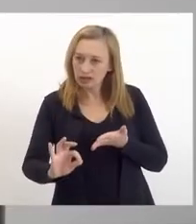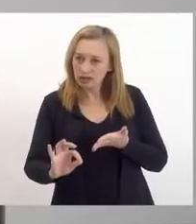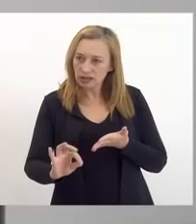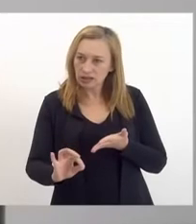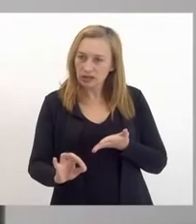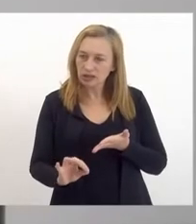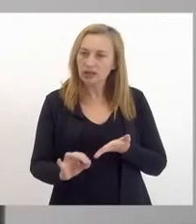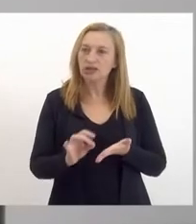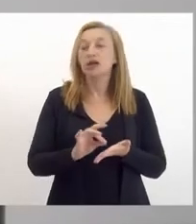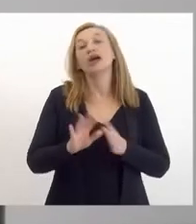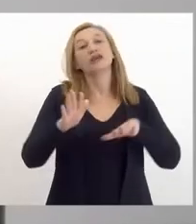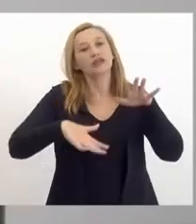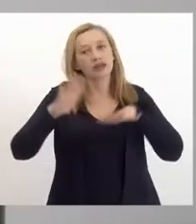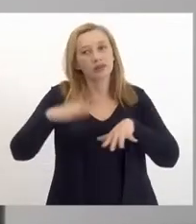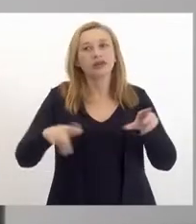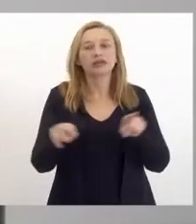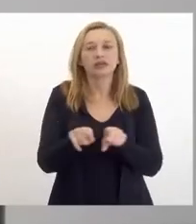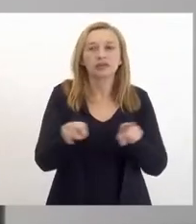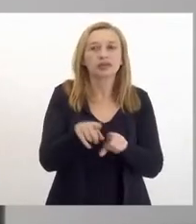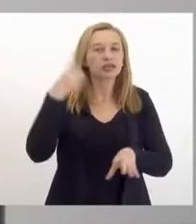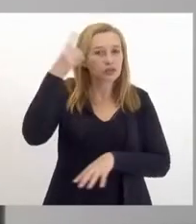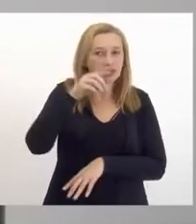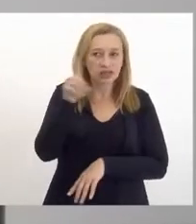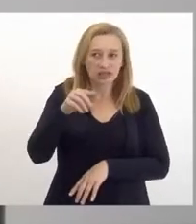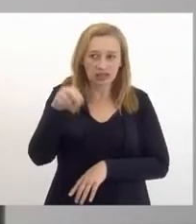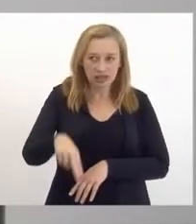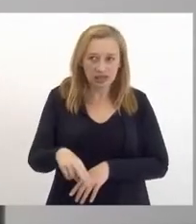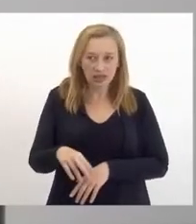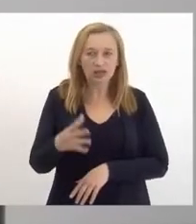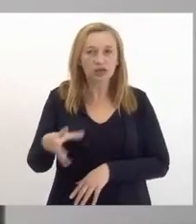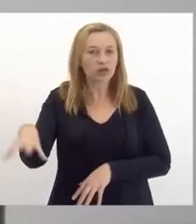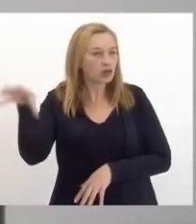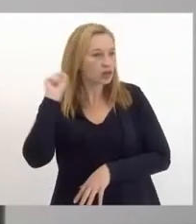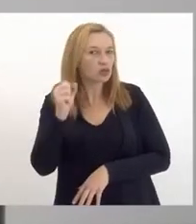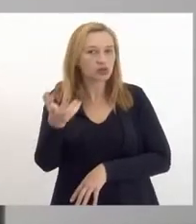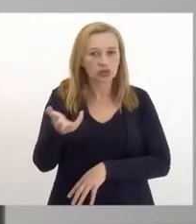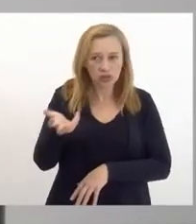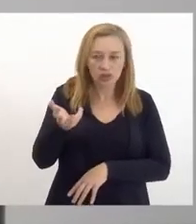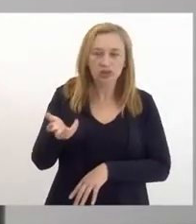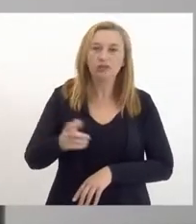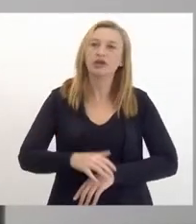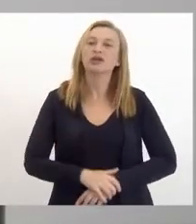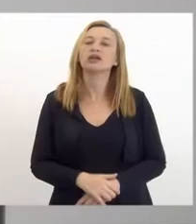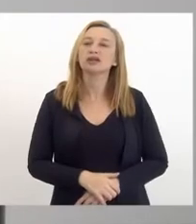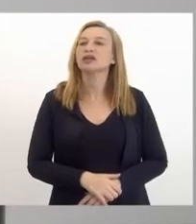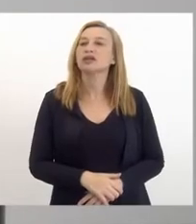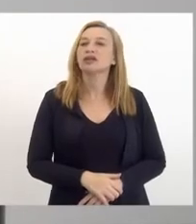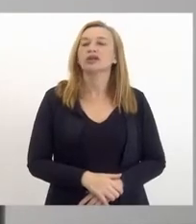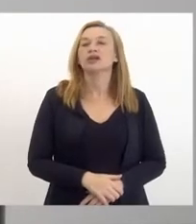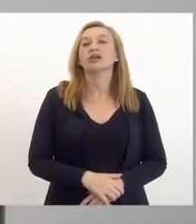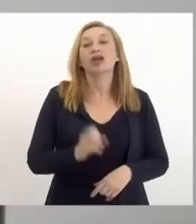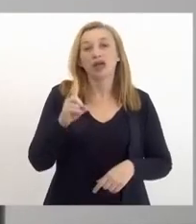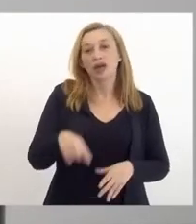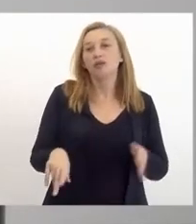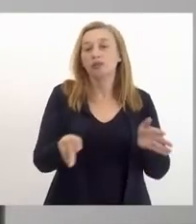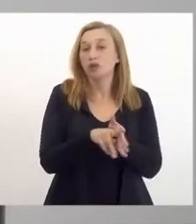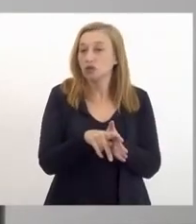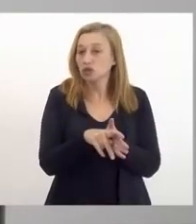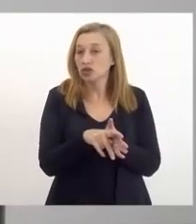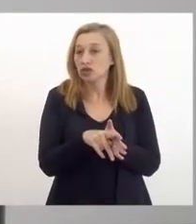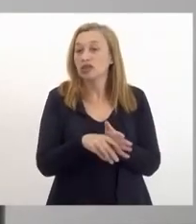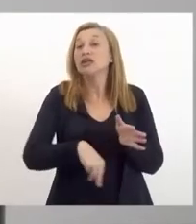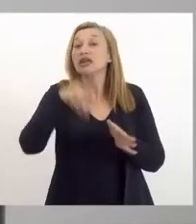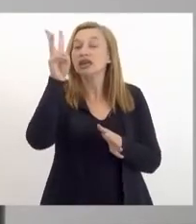aí depende muito também da deputada Zeidan, eu queria escutá-la também, porque é um projeto que